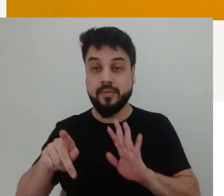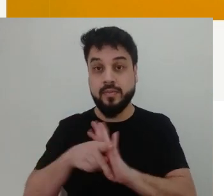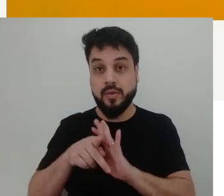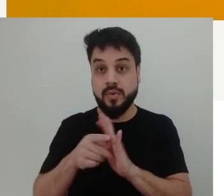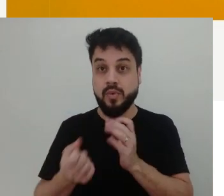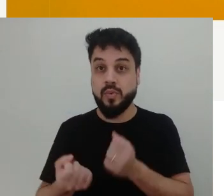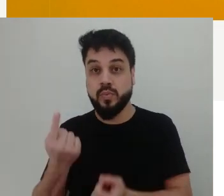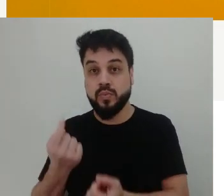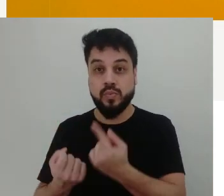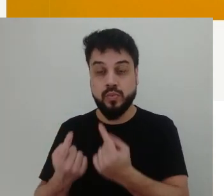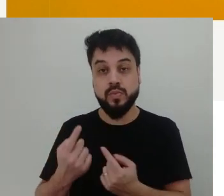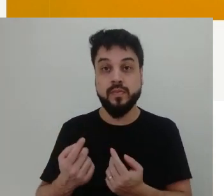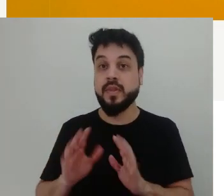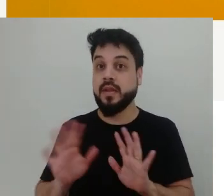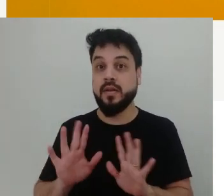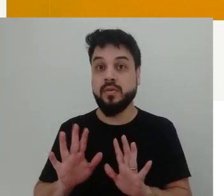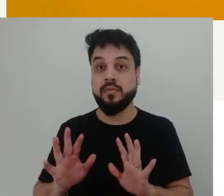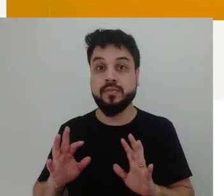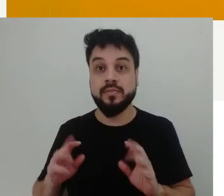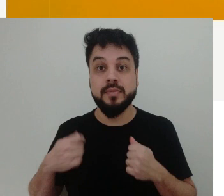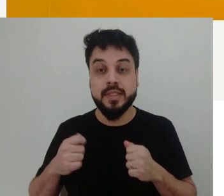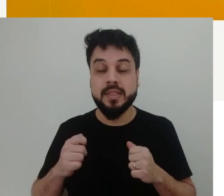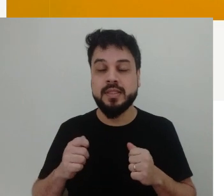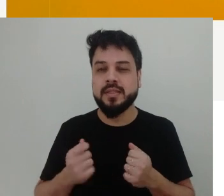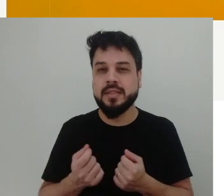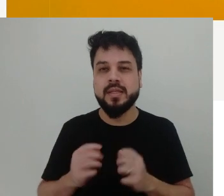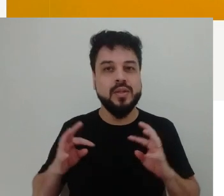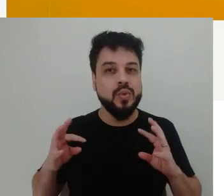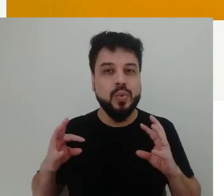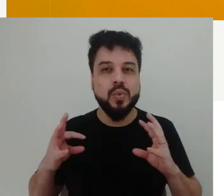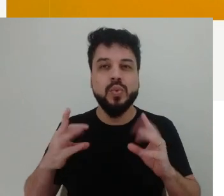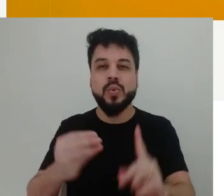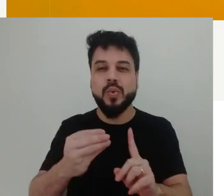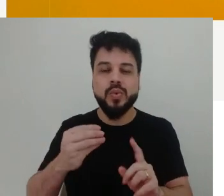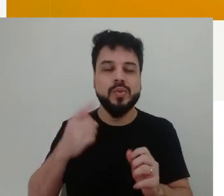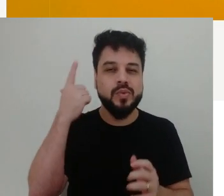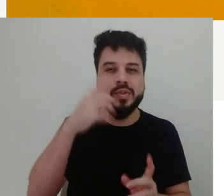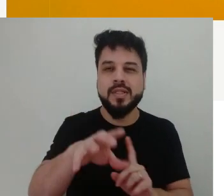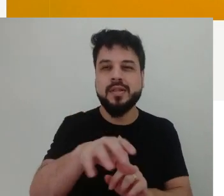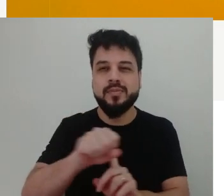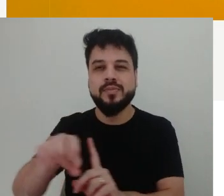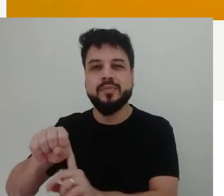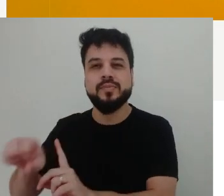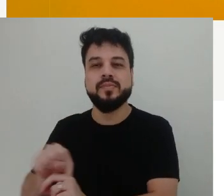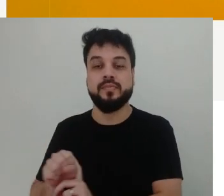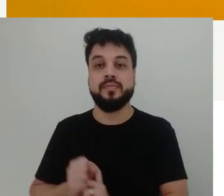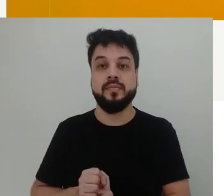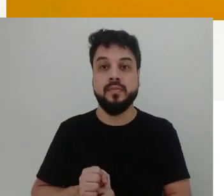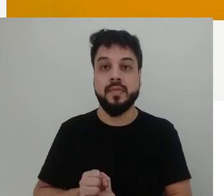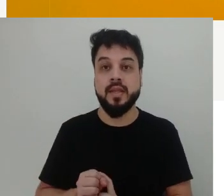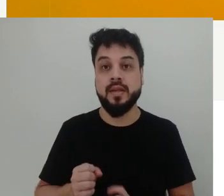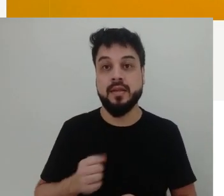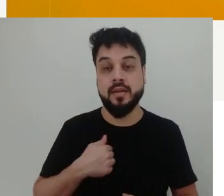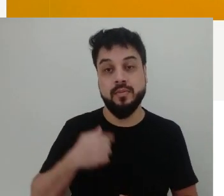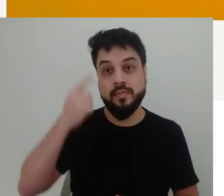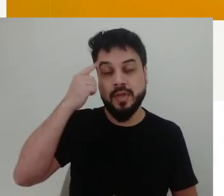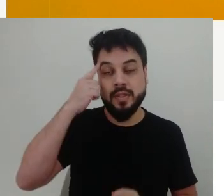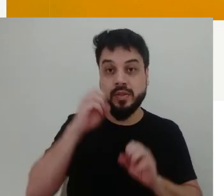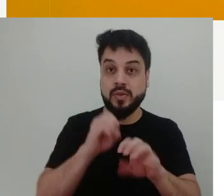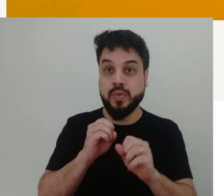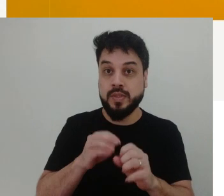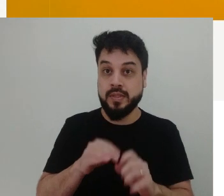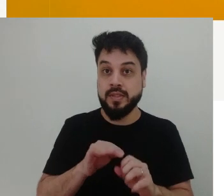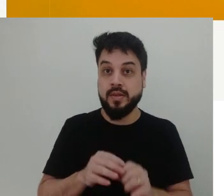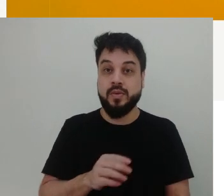muito rápidas. Primeiro, o meu ideal de curso de graduação E quando comecei a me ocupar de história